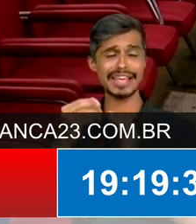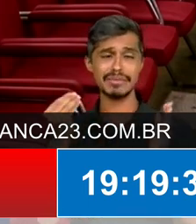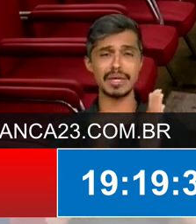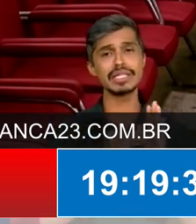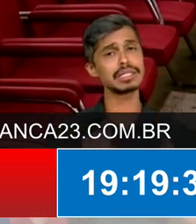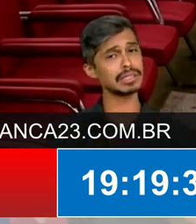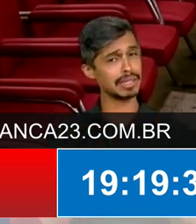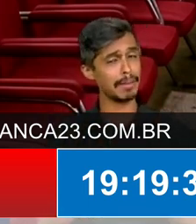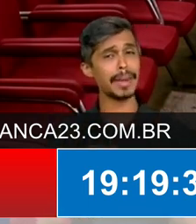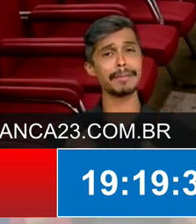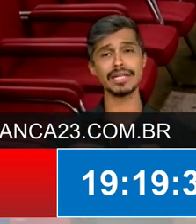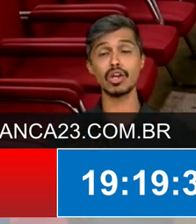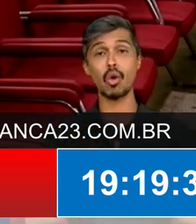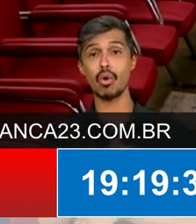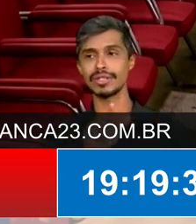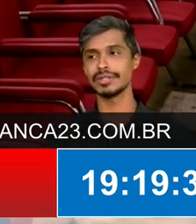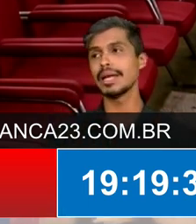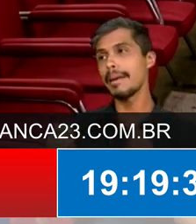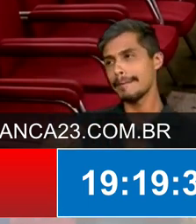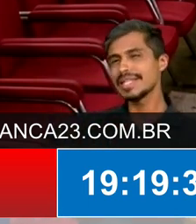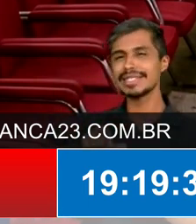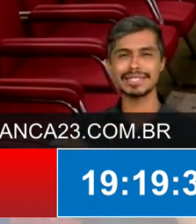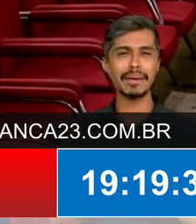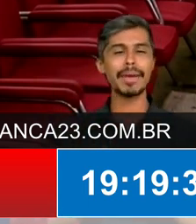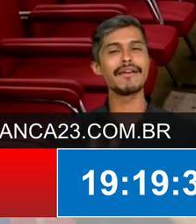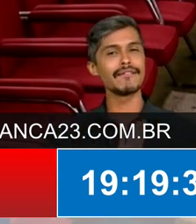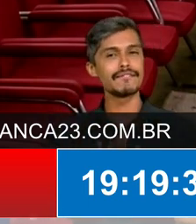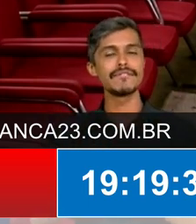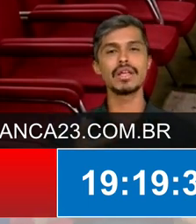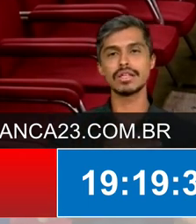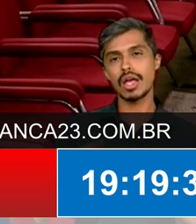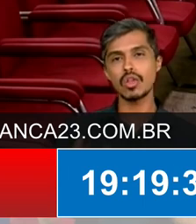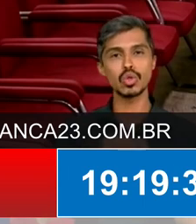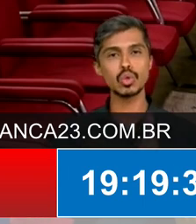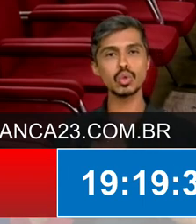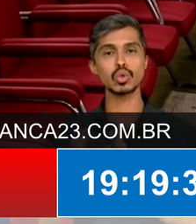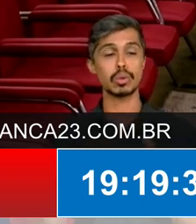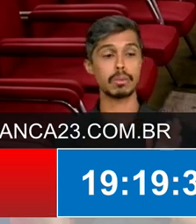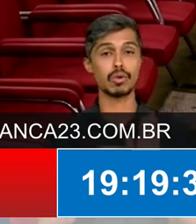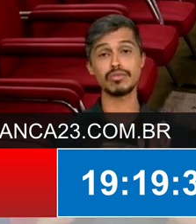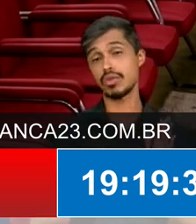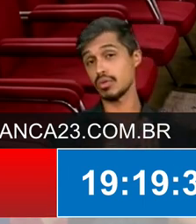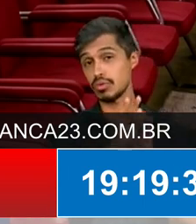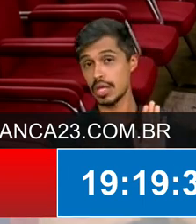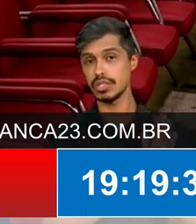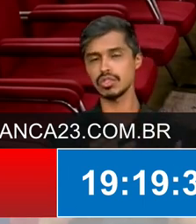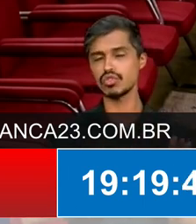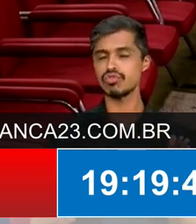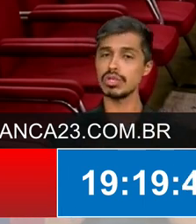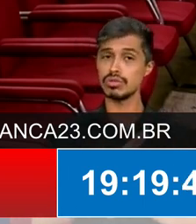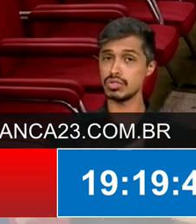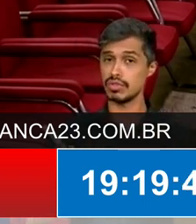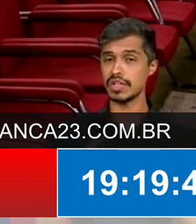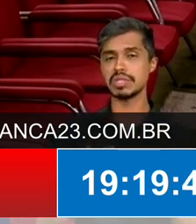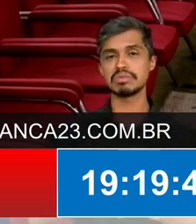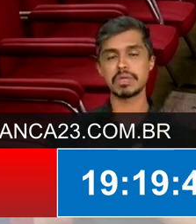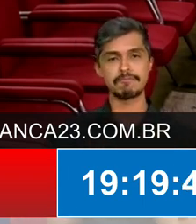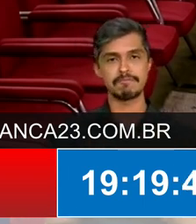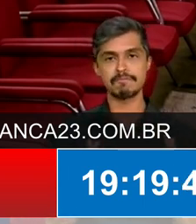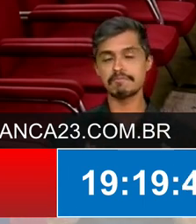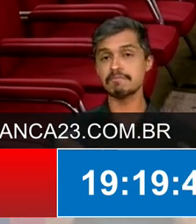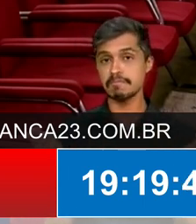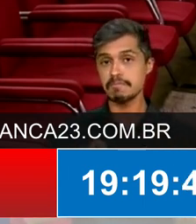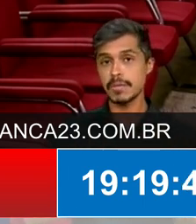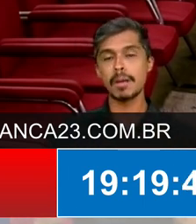a questão de leitura mas uma questão de film séries você pode introduzir tudo isso no seu texto de forma diferente e bem feita porque